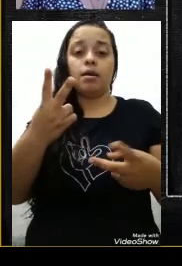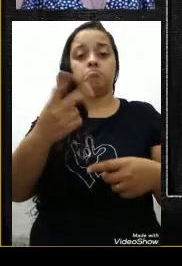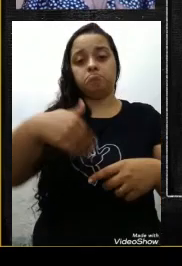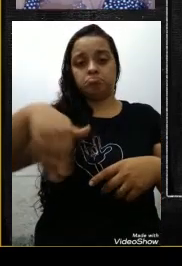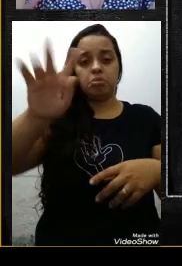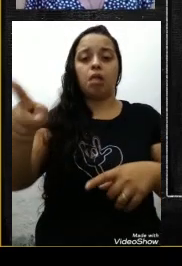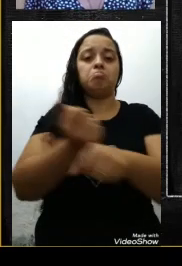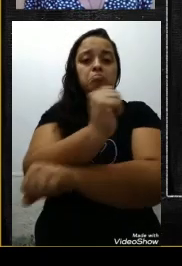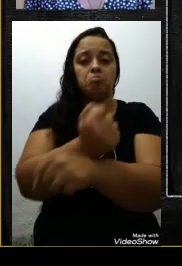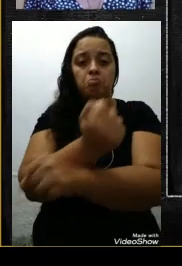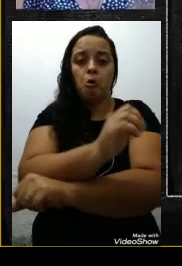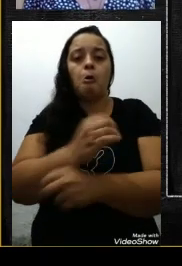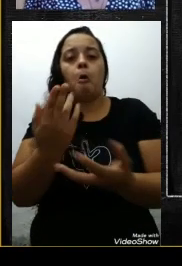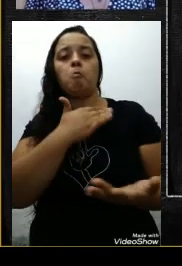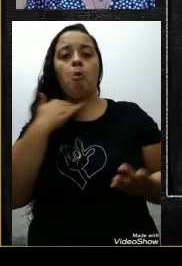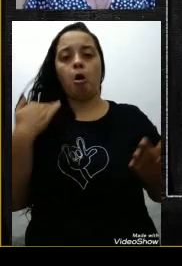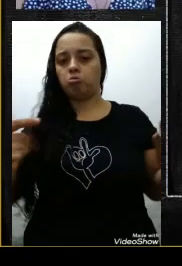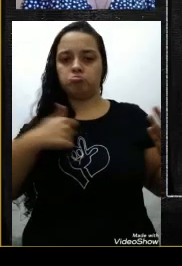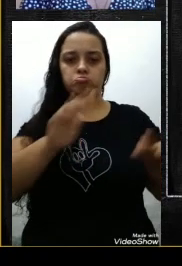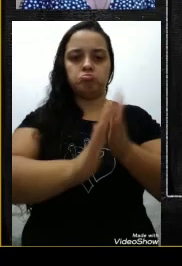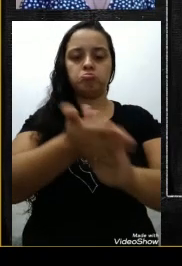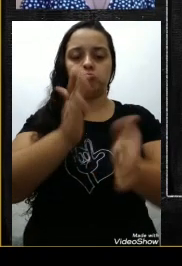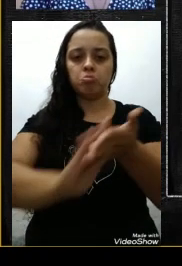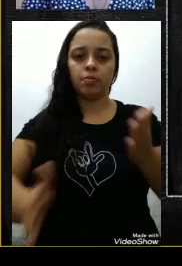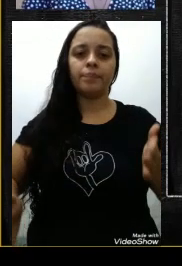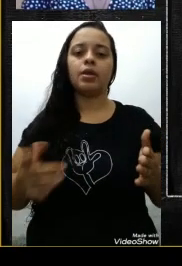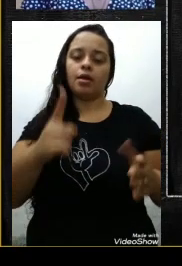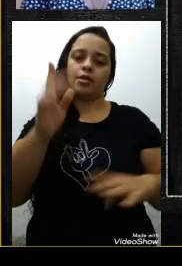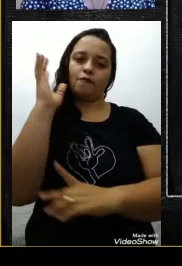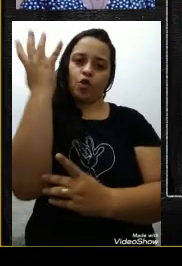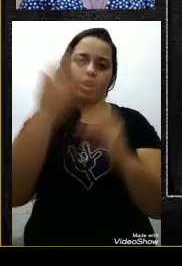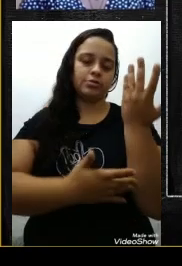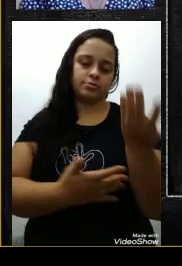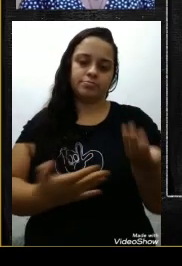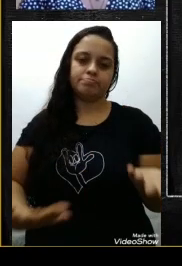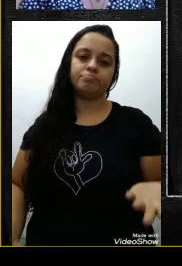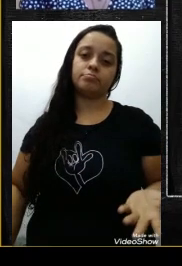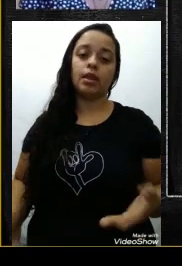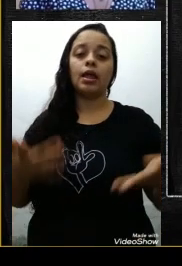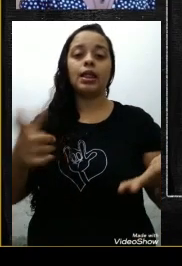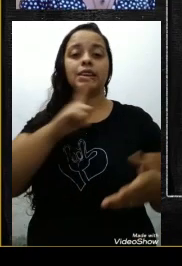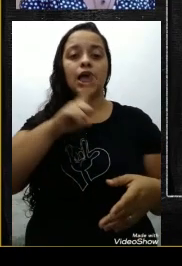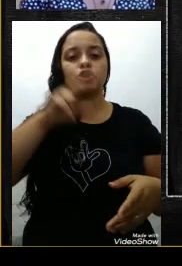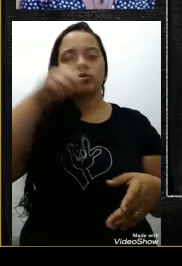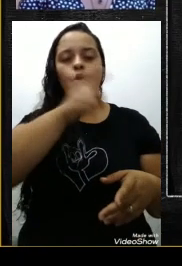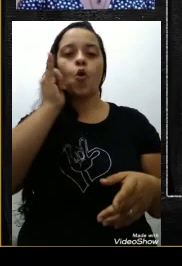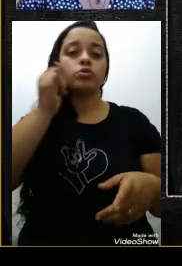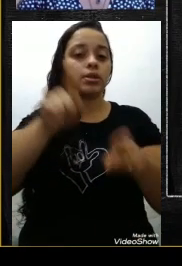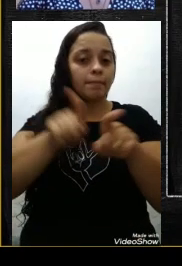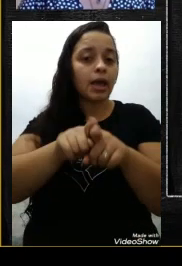para que elas se virassem, né, ou que morressem na cidade longe, na floresta longe delas. Há relatos